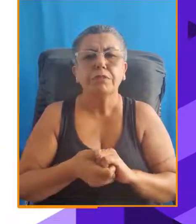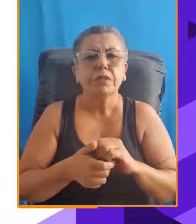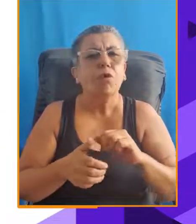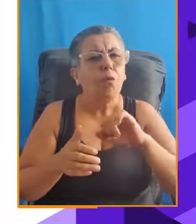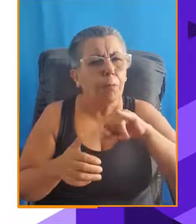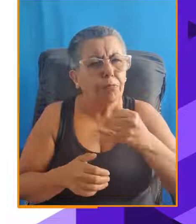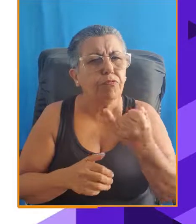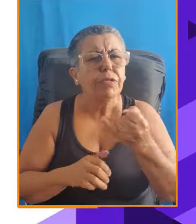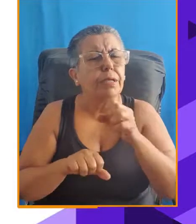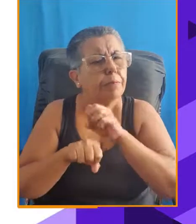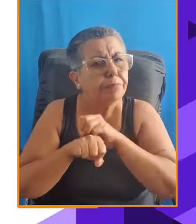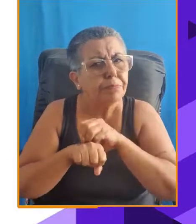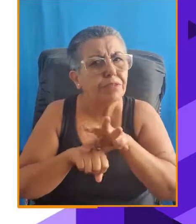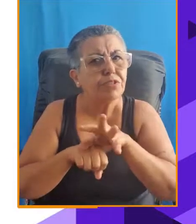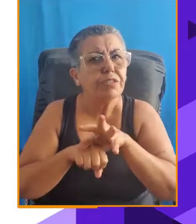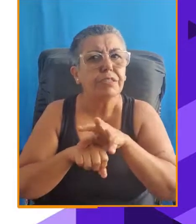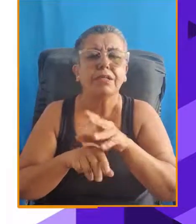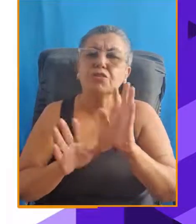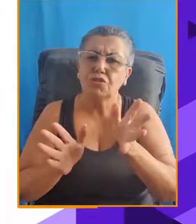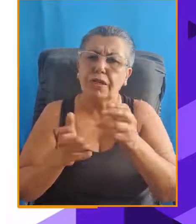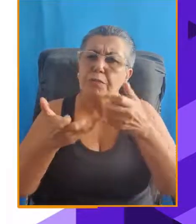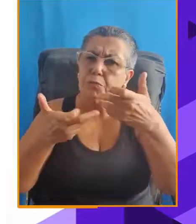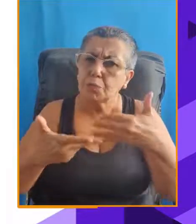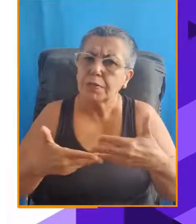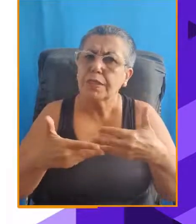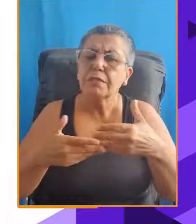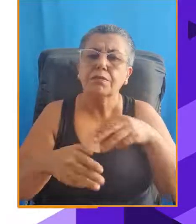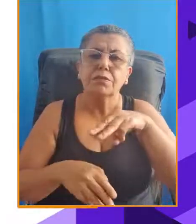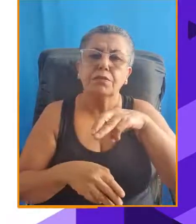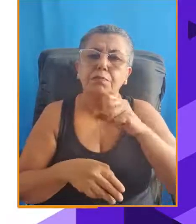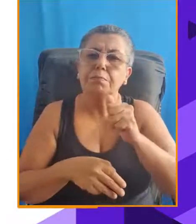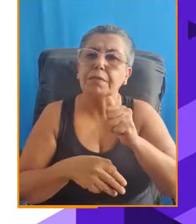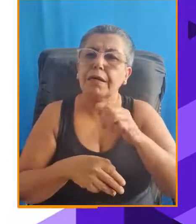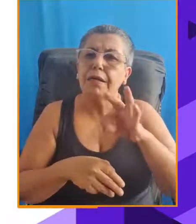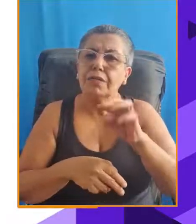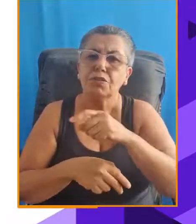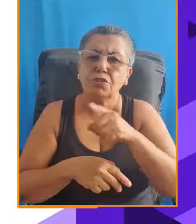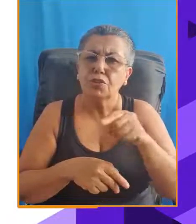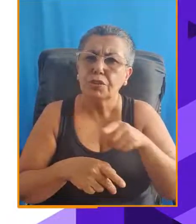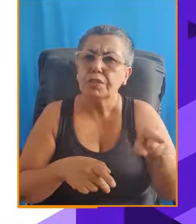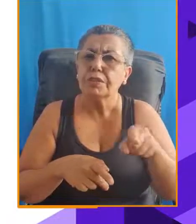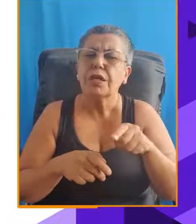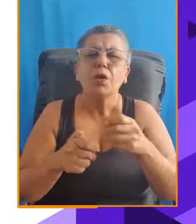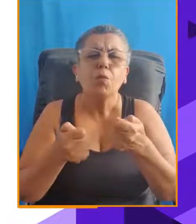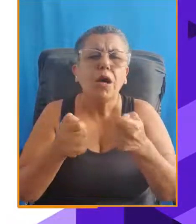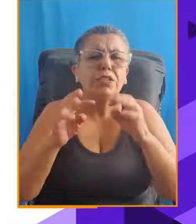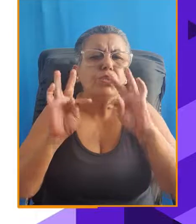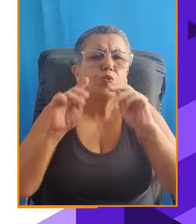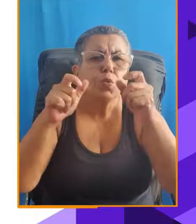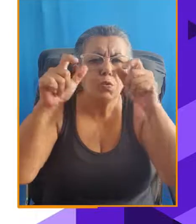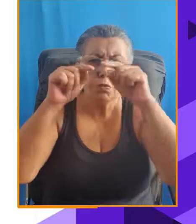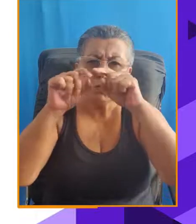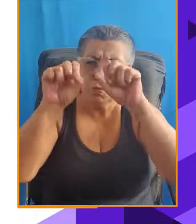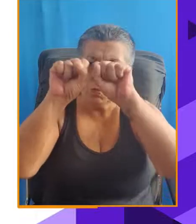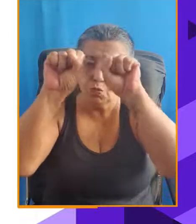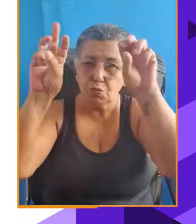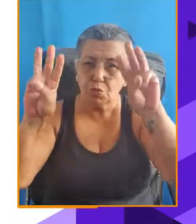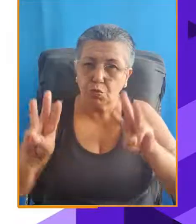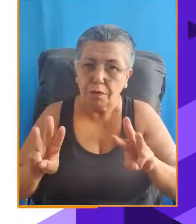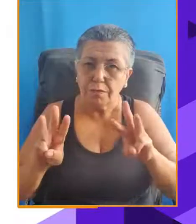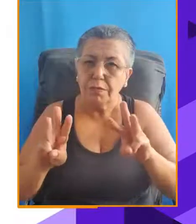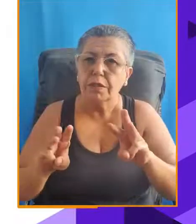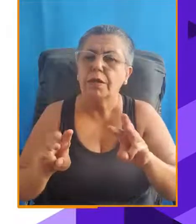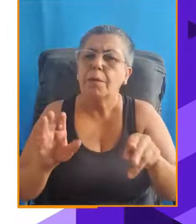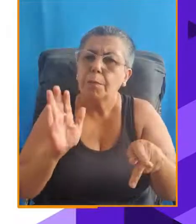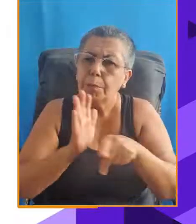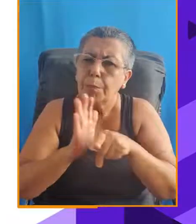Vou aproveitar para te dar uma dica, já que estamos falando de matiz. Na maior parte dos softwares específicos para a